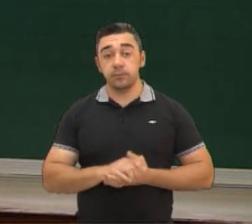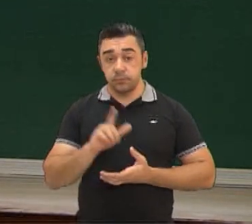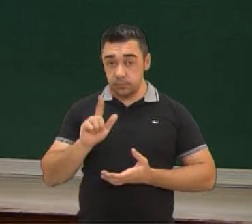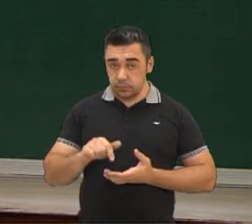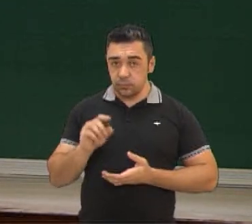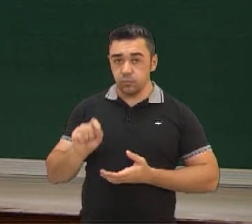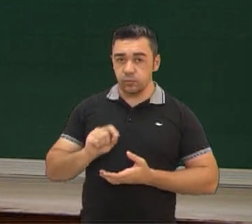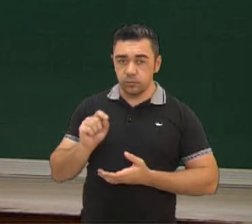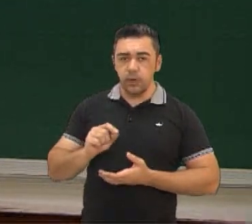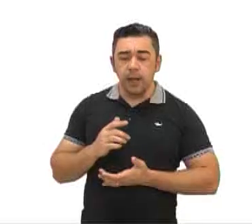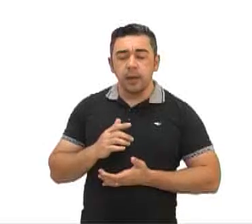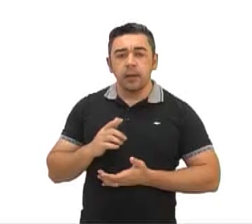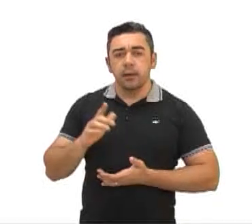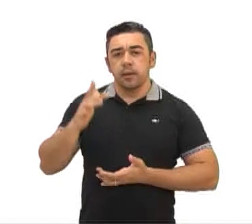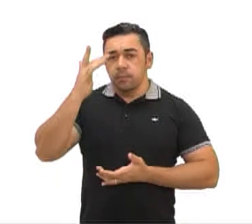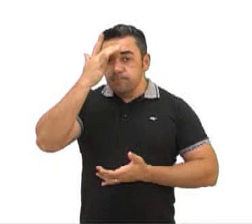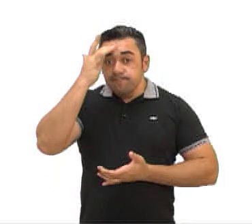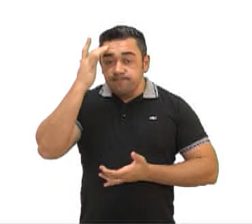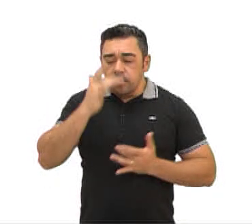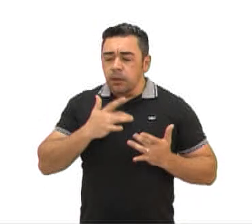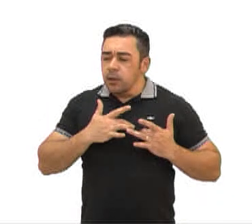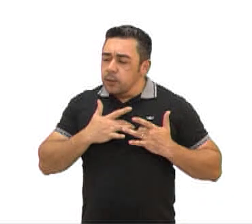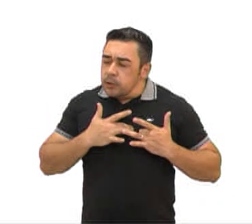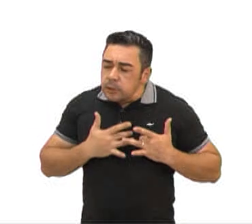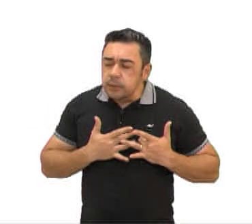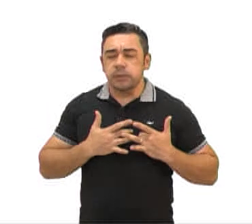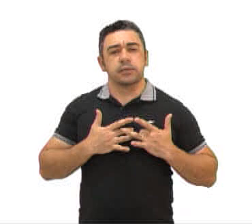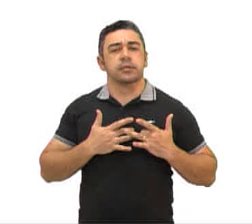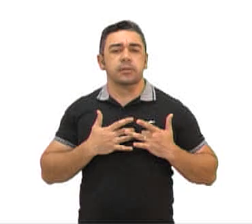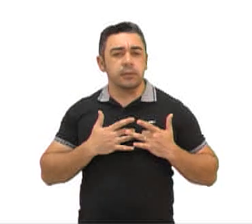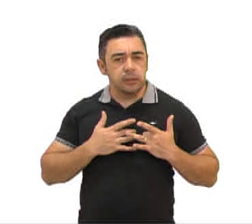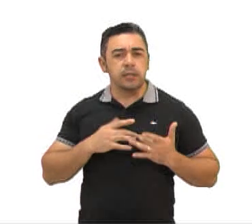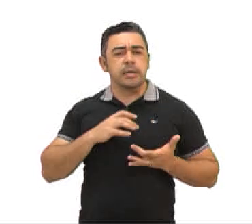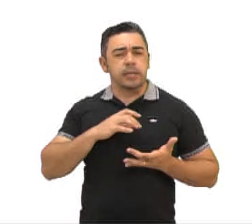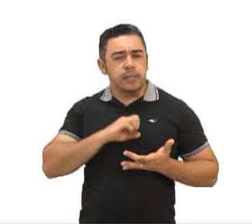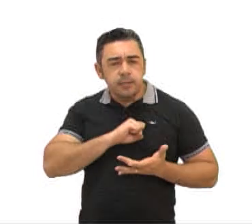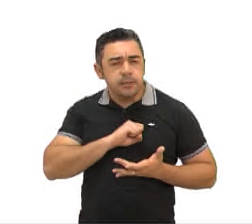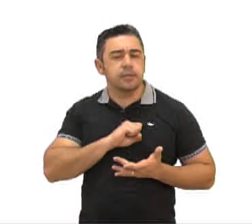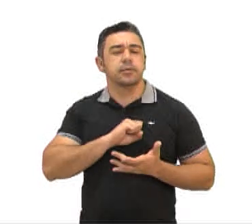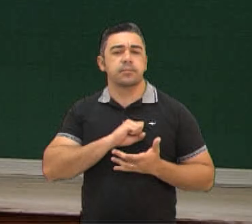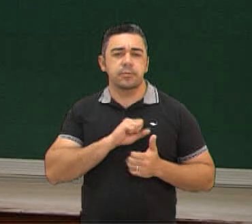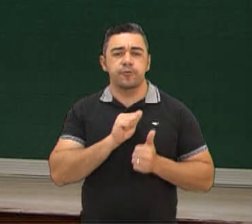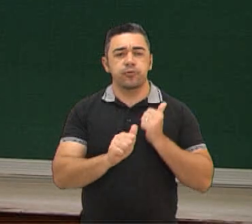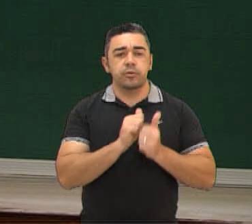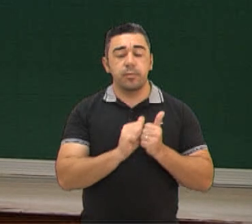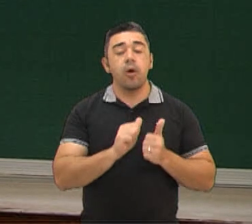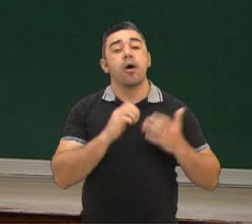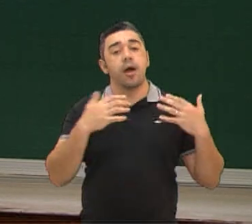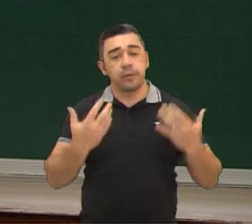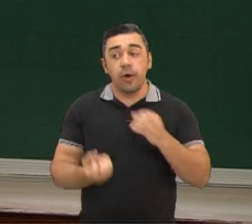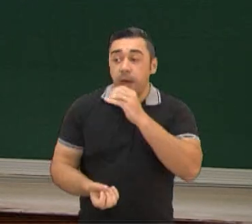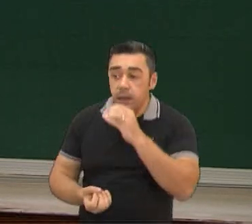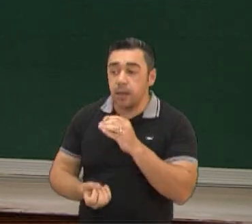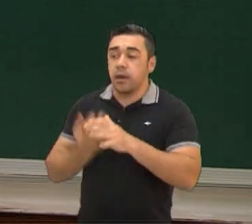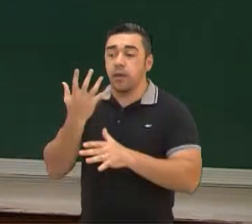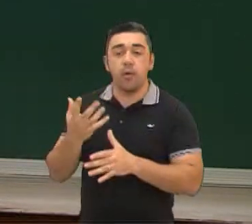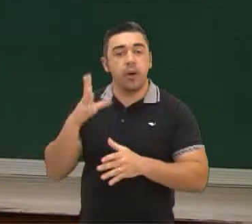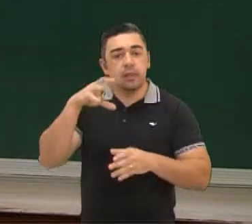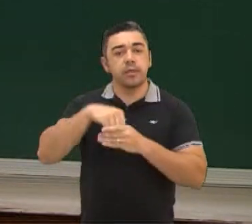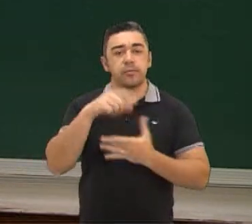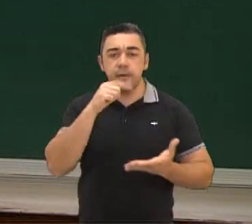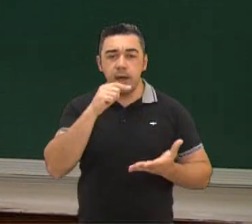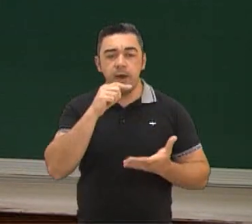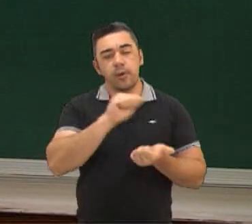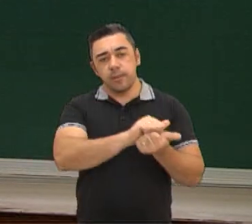a paixão dos ingleses pelo futebol. Então, eles gostavam tanto do futebol que